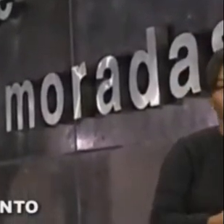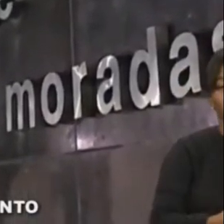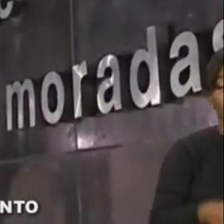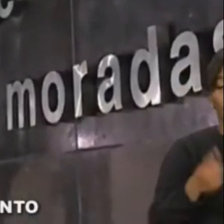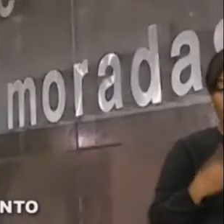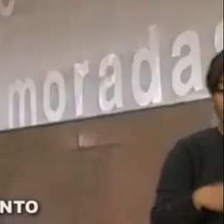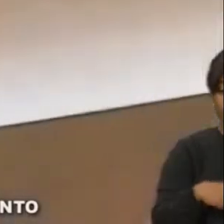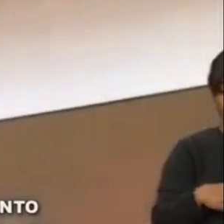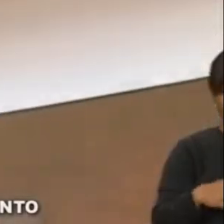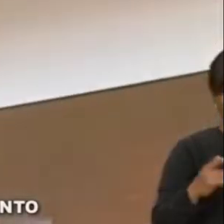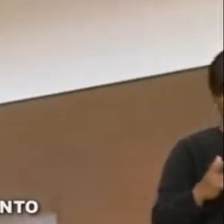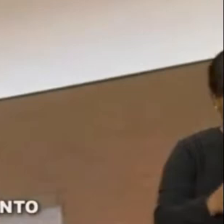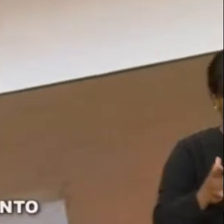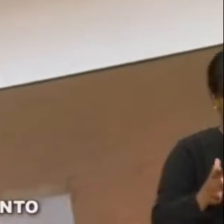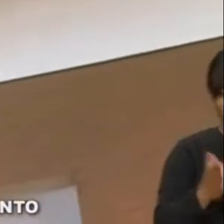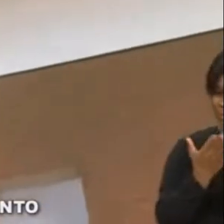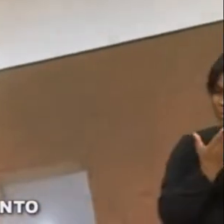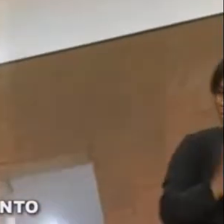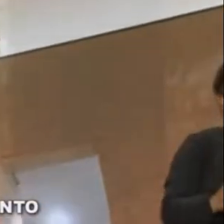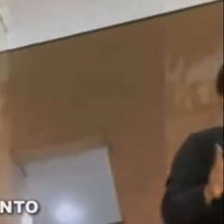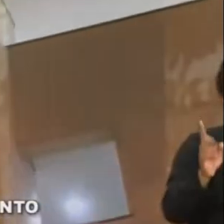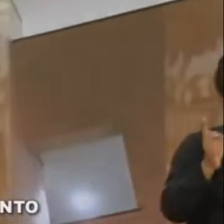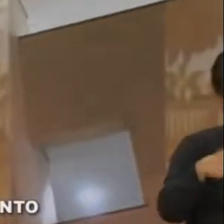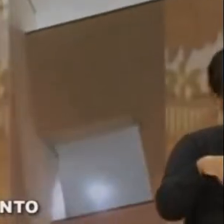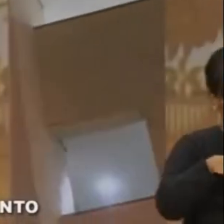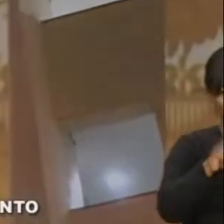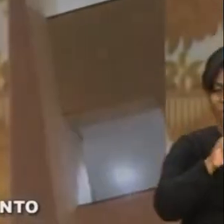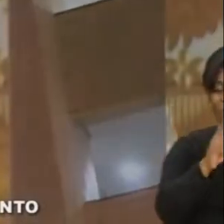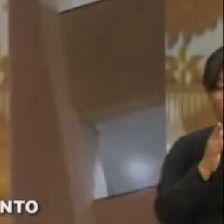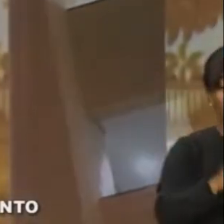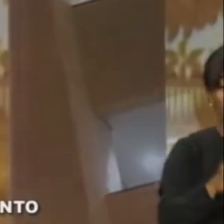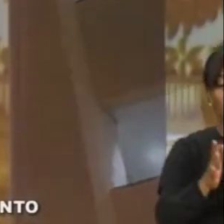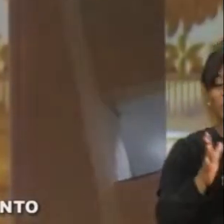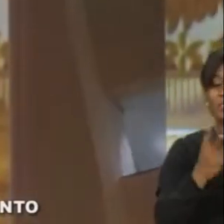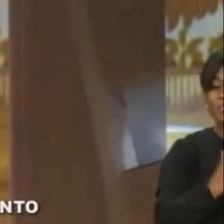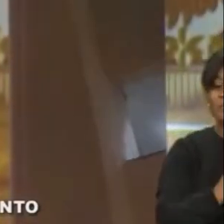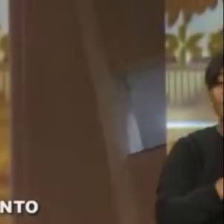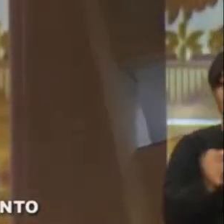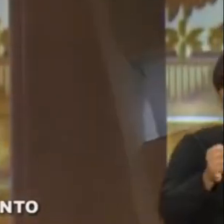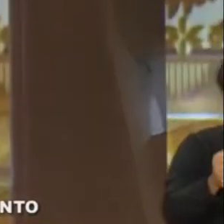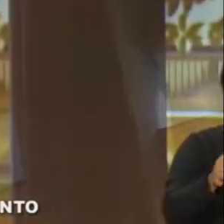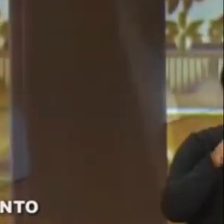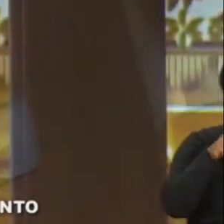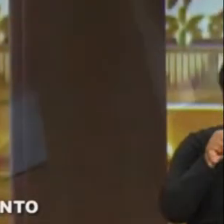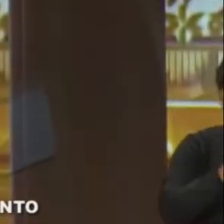Porque ali Ele não perdeu, Ele venceu. Quando você faz a vontade de Deus, você vence.